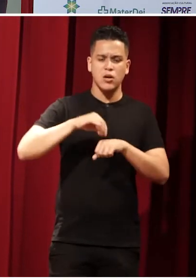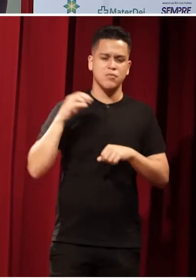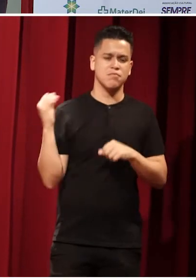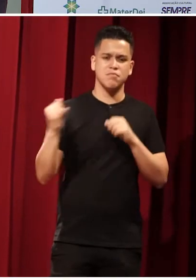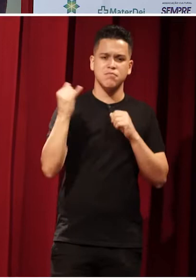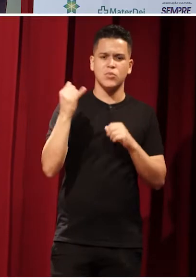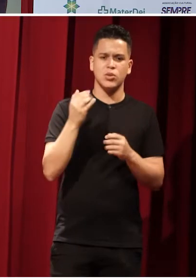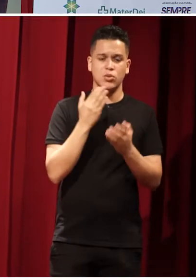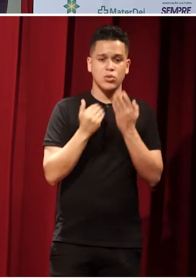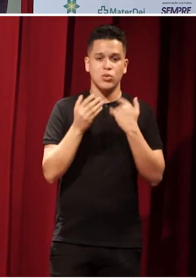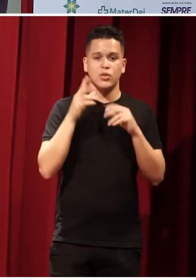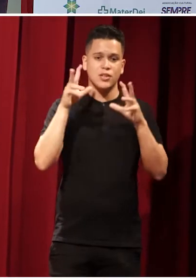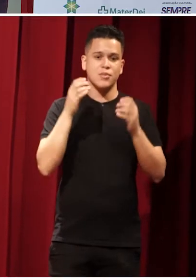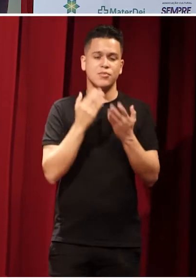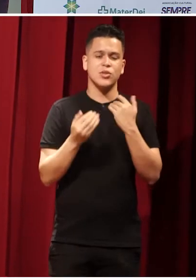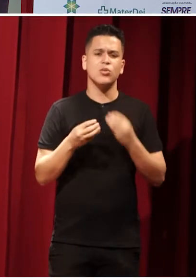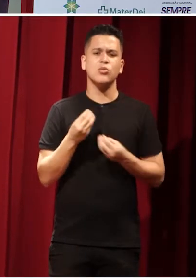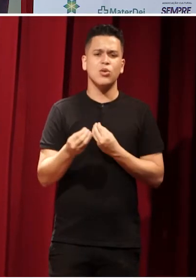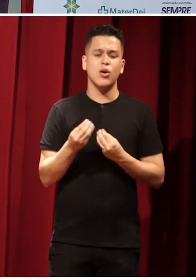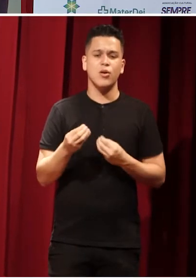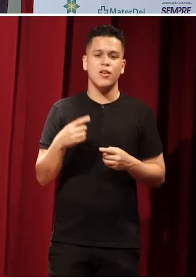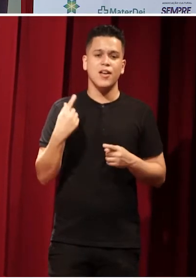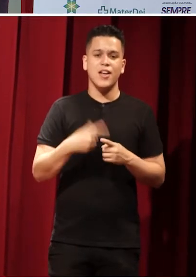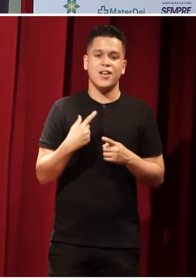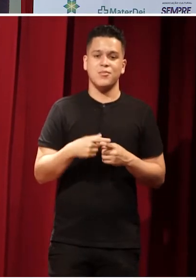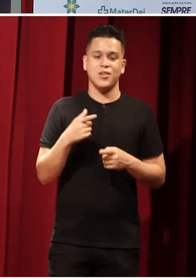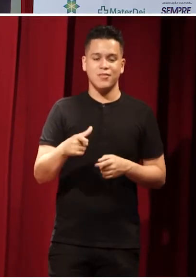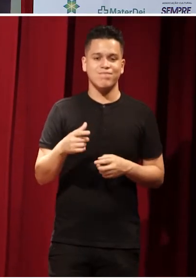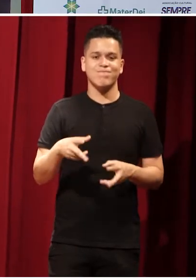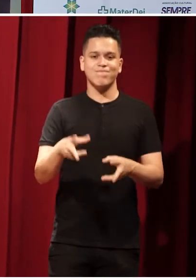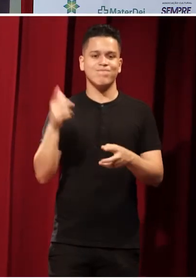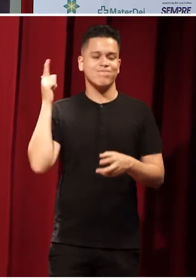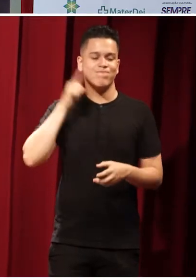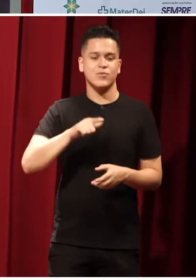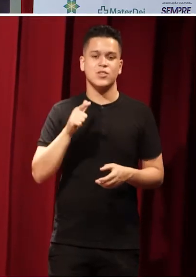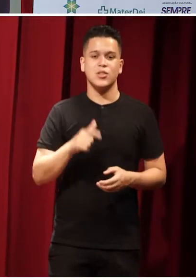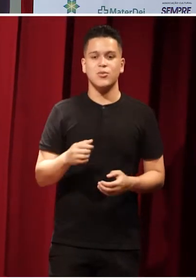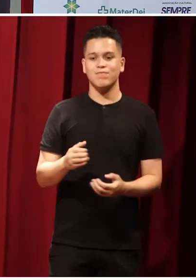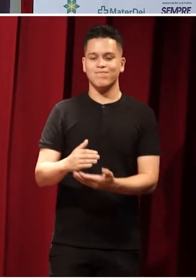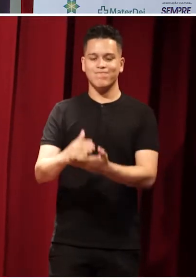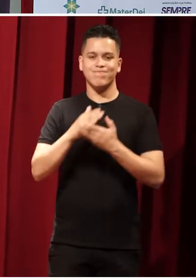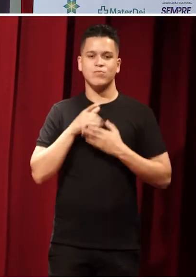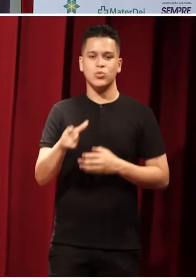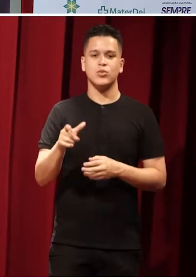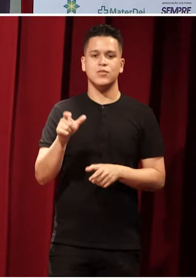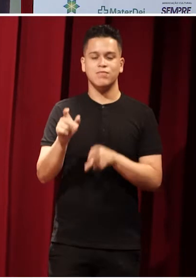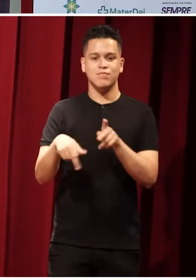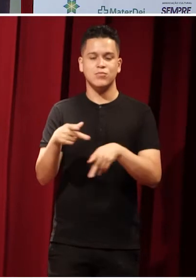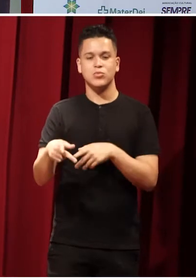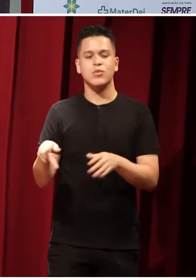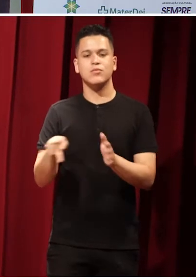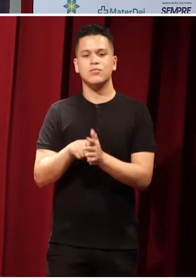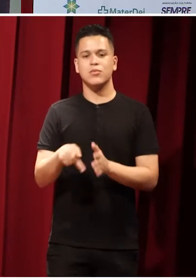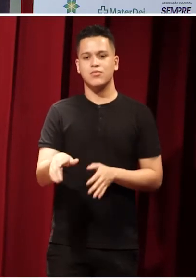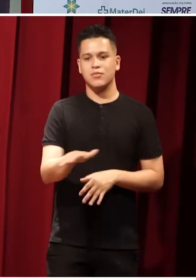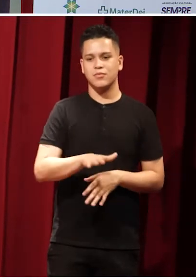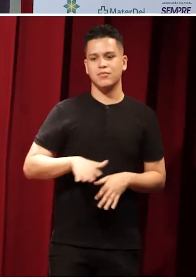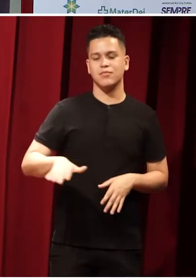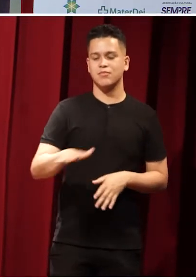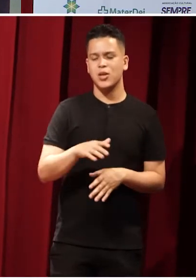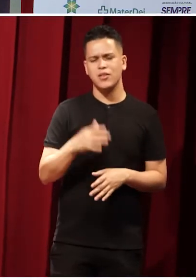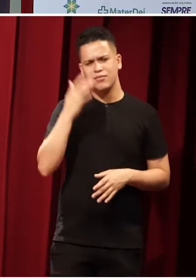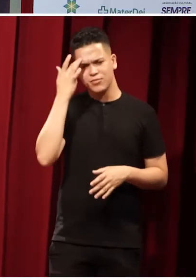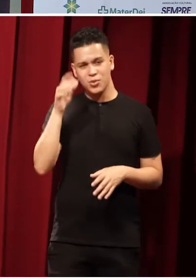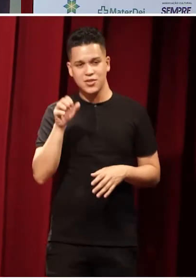gastronômico internacional tão importante? Pela capacidade justamente de contar com a contribuição dessas